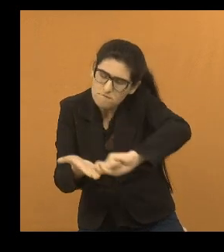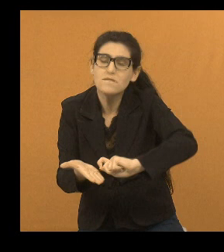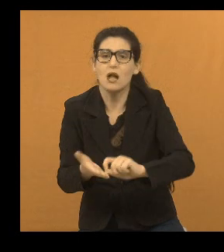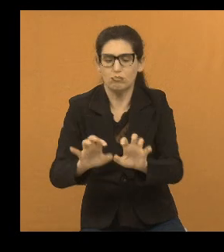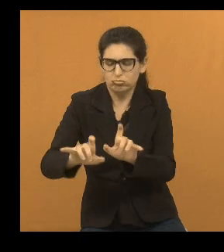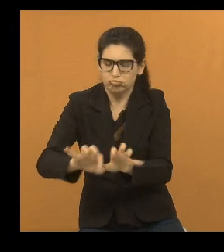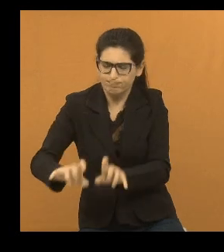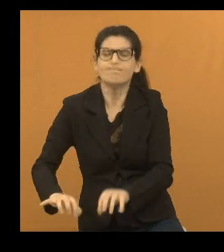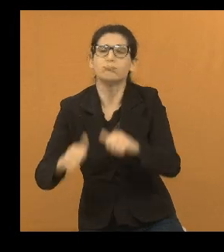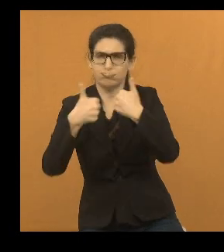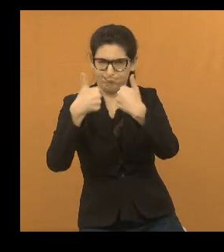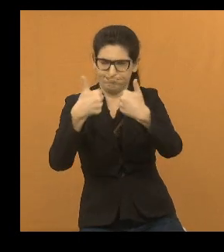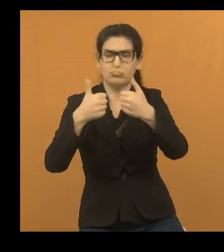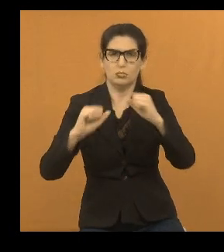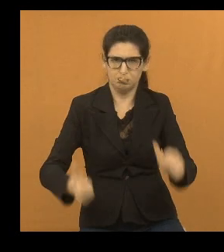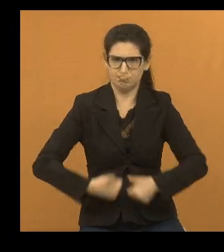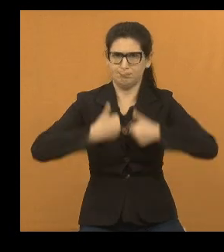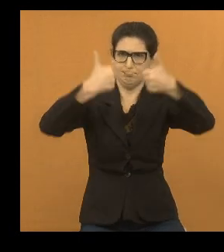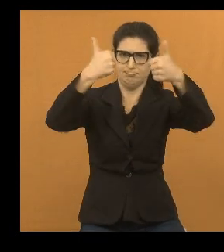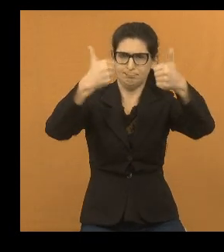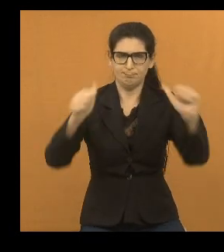produtivo. Próximo.